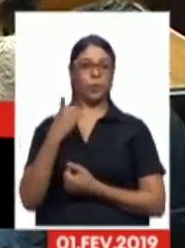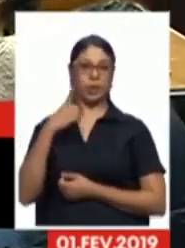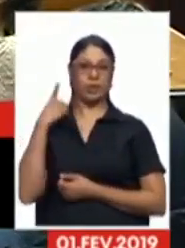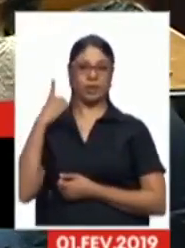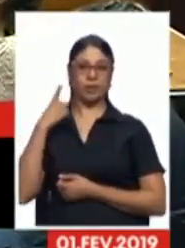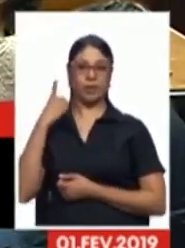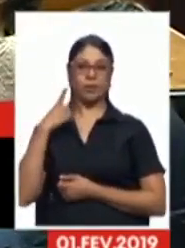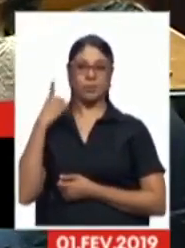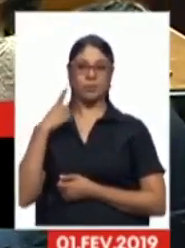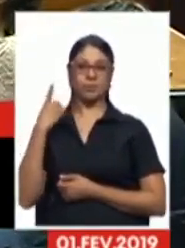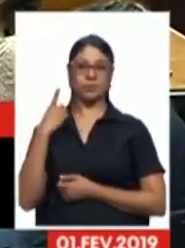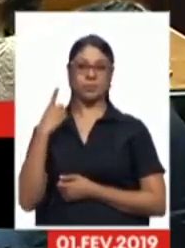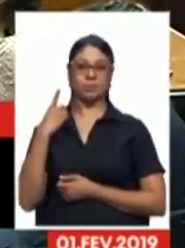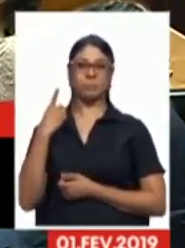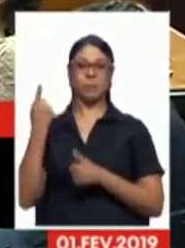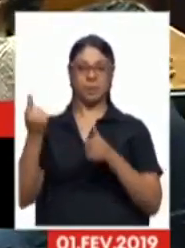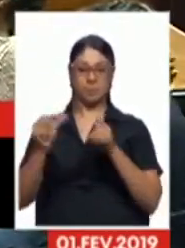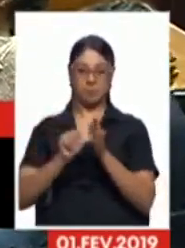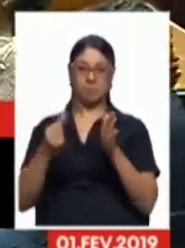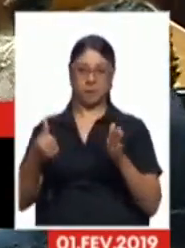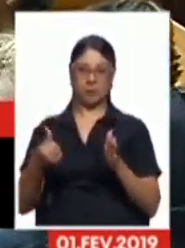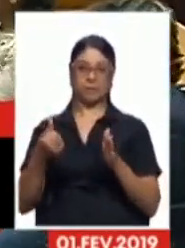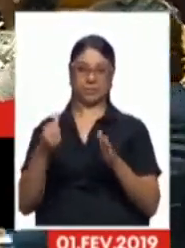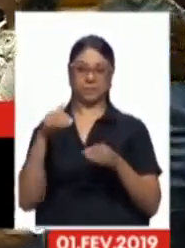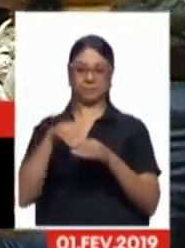que estão no seu primeiro mandato.